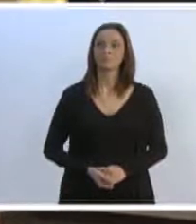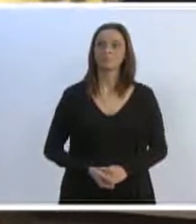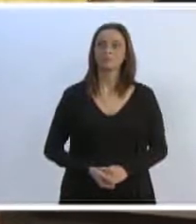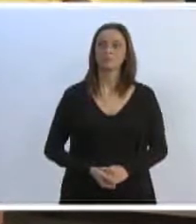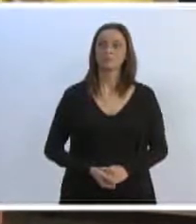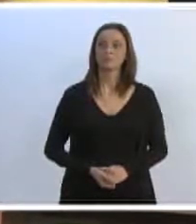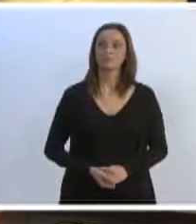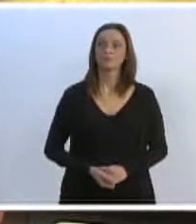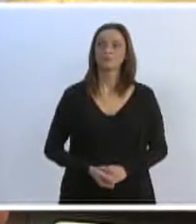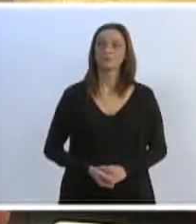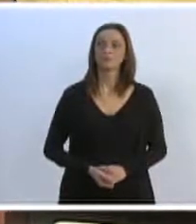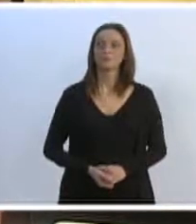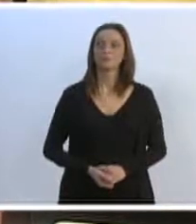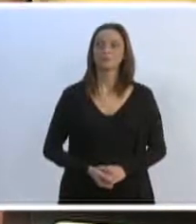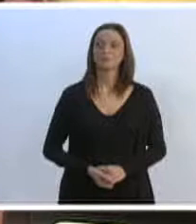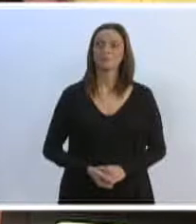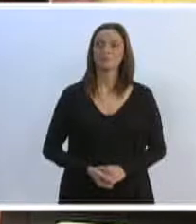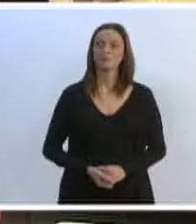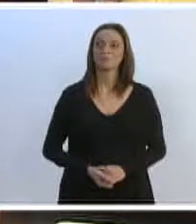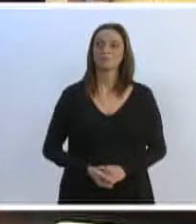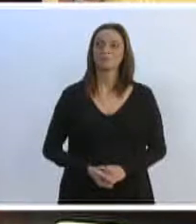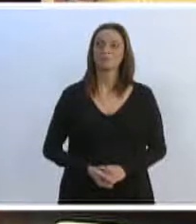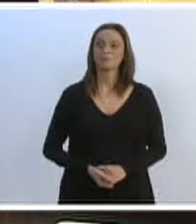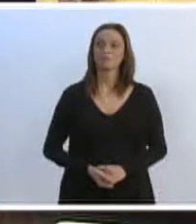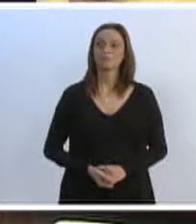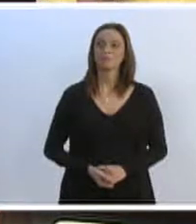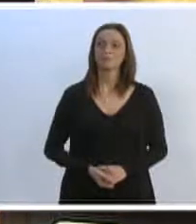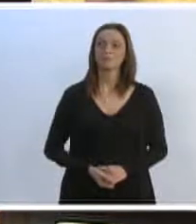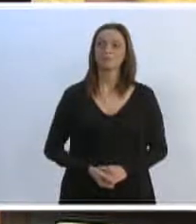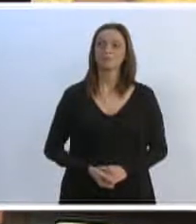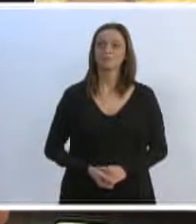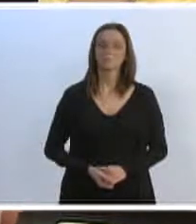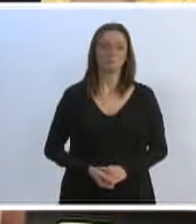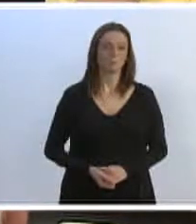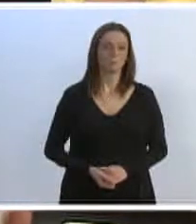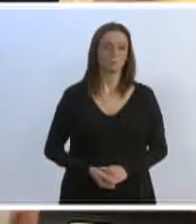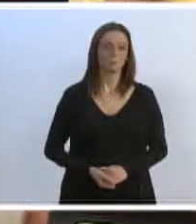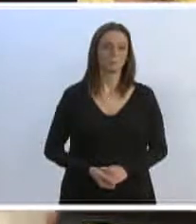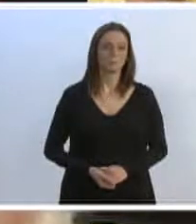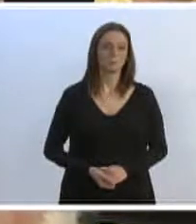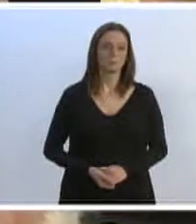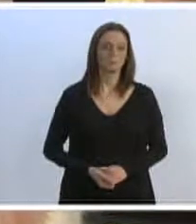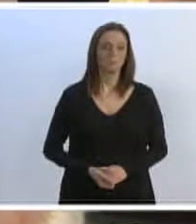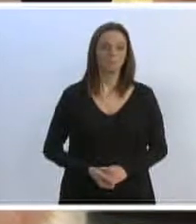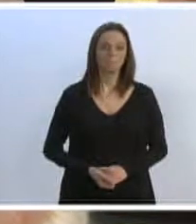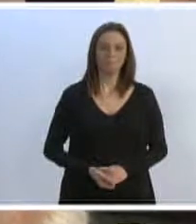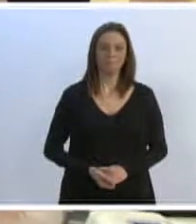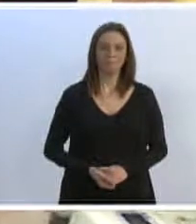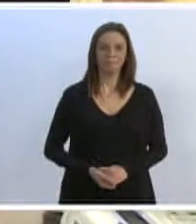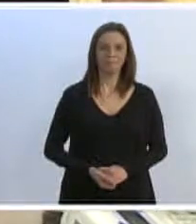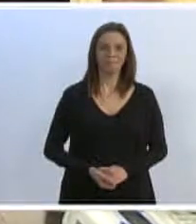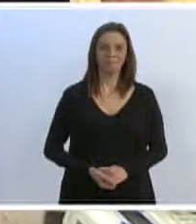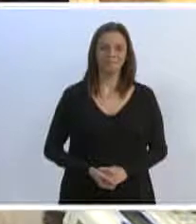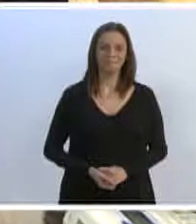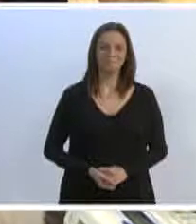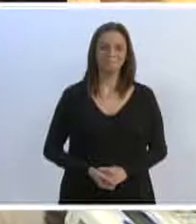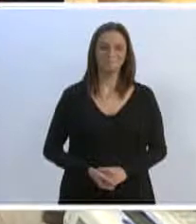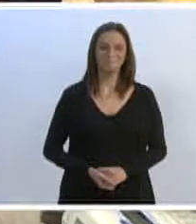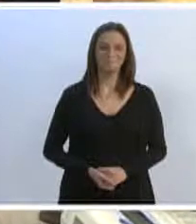segunda mudança, também já citada pela professora Sueli, foi durante a presidência do professor Braulio Maria Schlegel, que